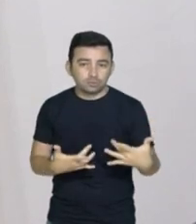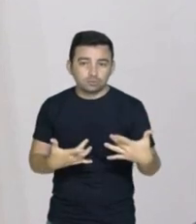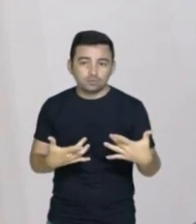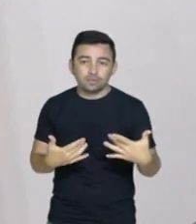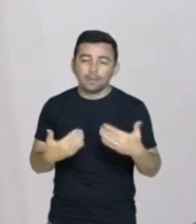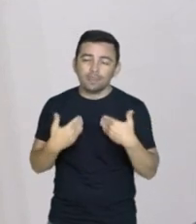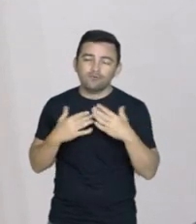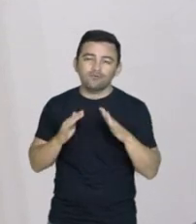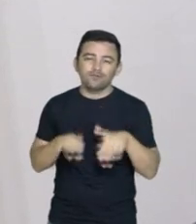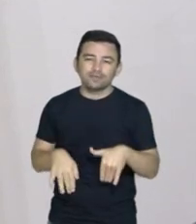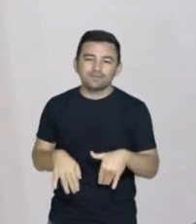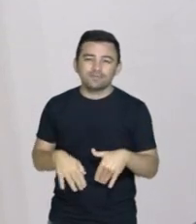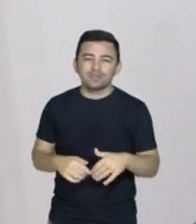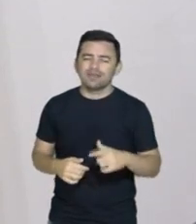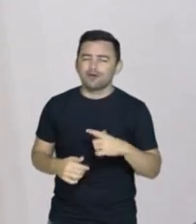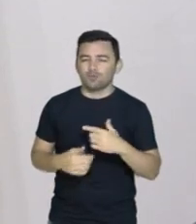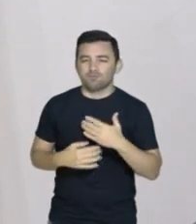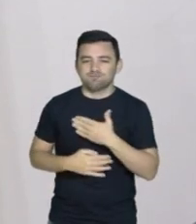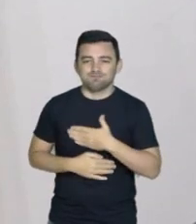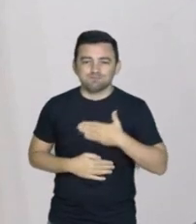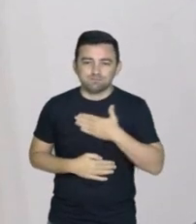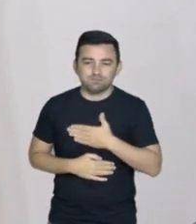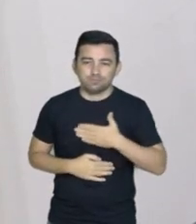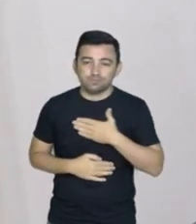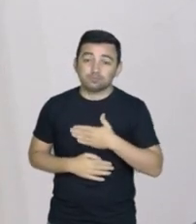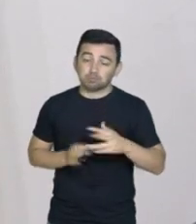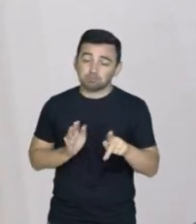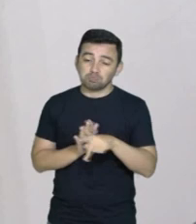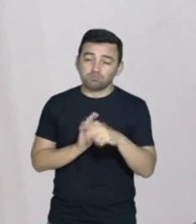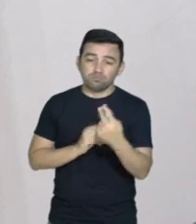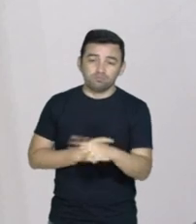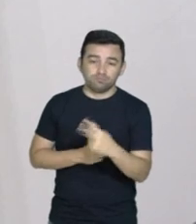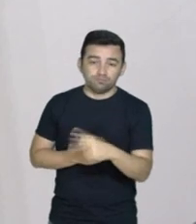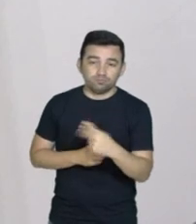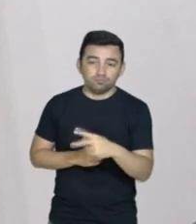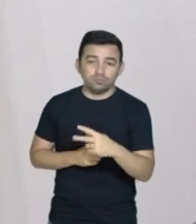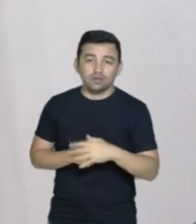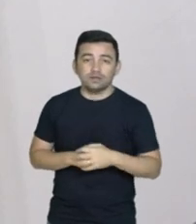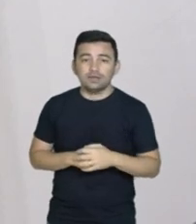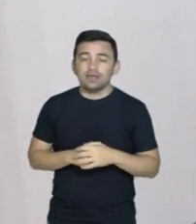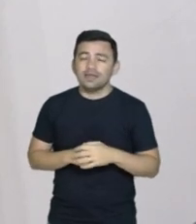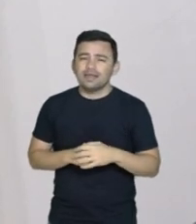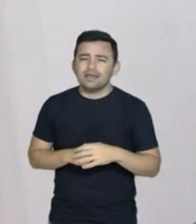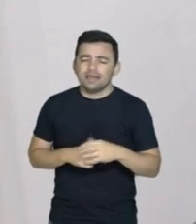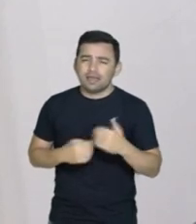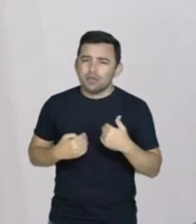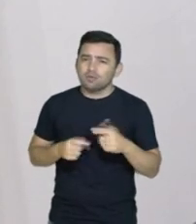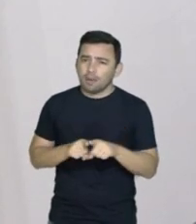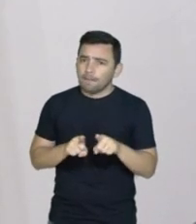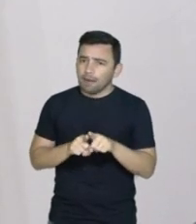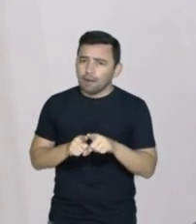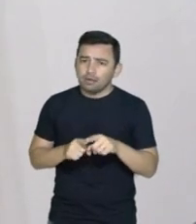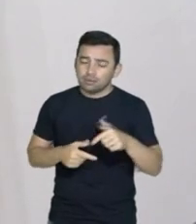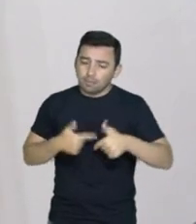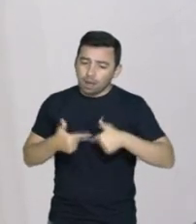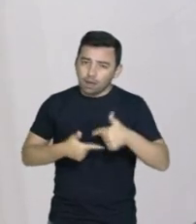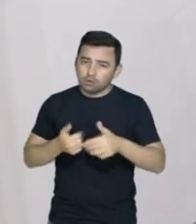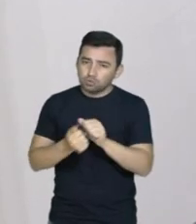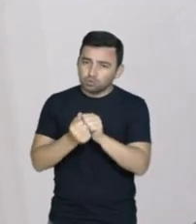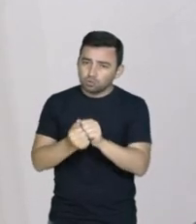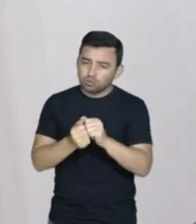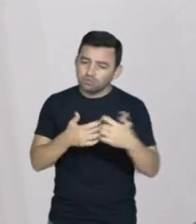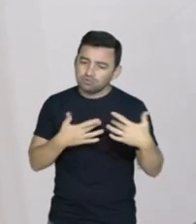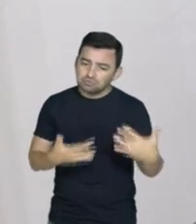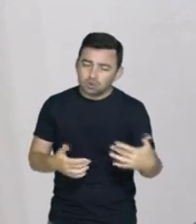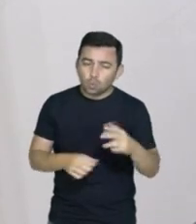finalizo dizendo que tenho muito orgulho de fazer parte da igreja de ter sido inclusive um obreiro voluntário cuidando de